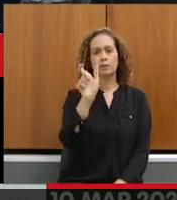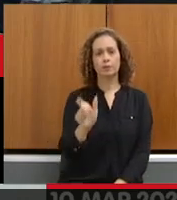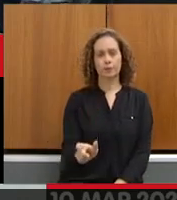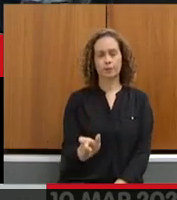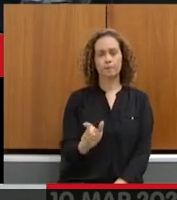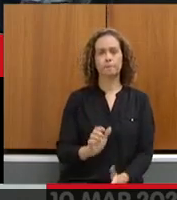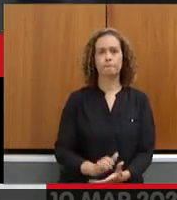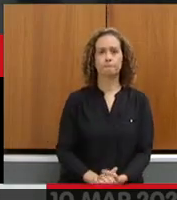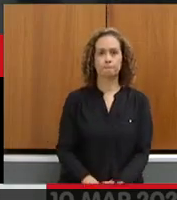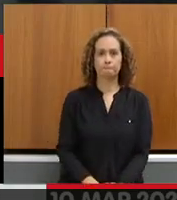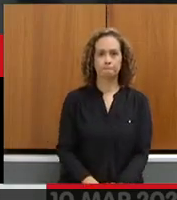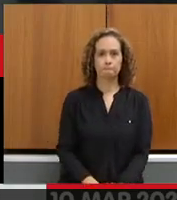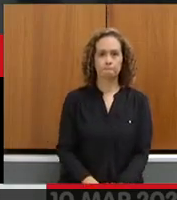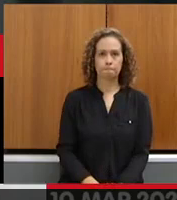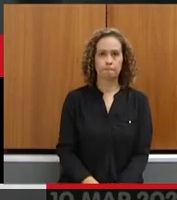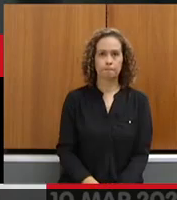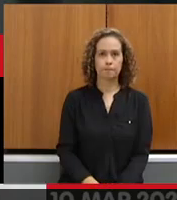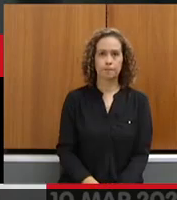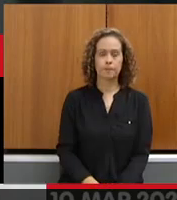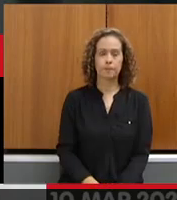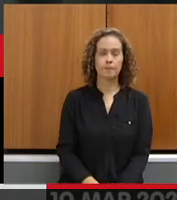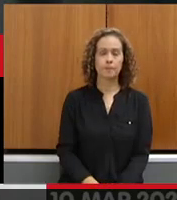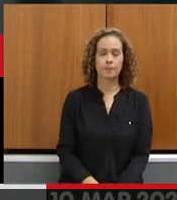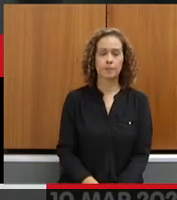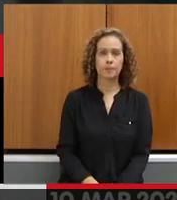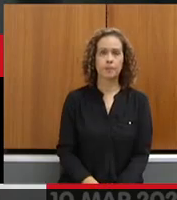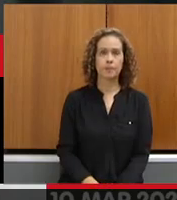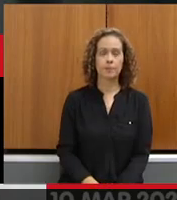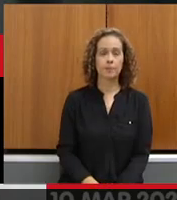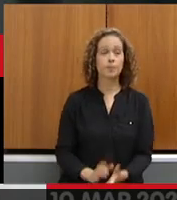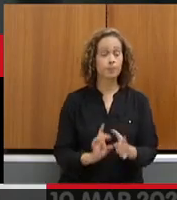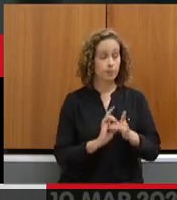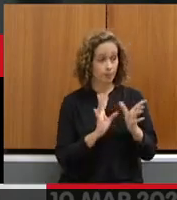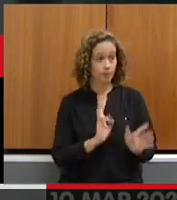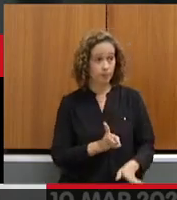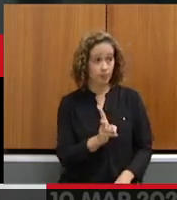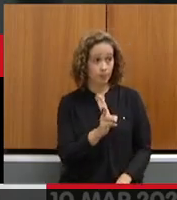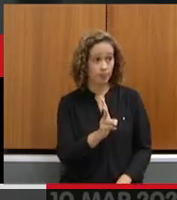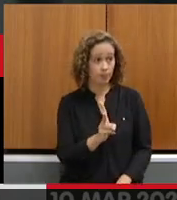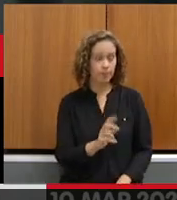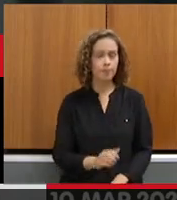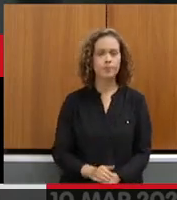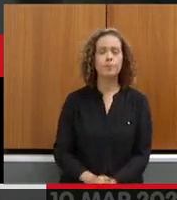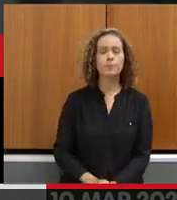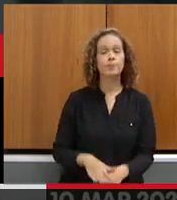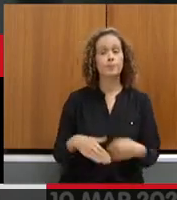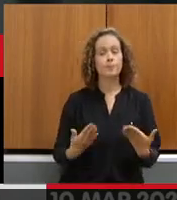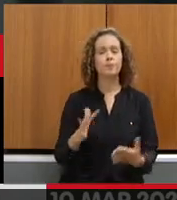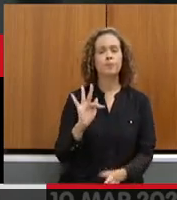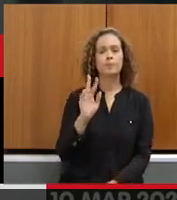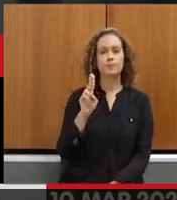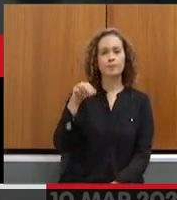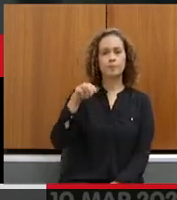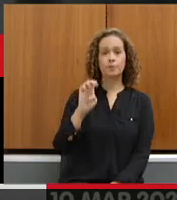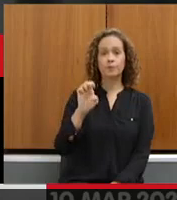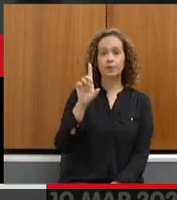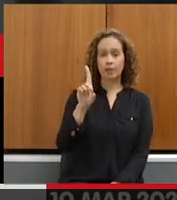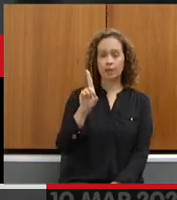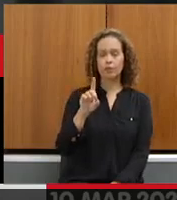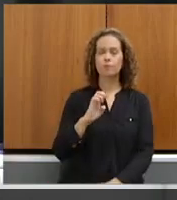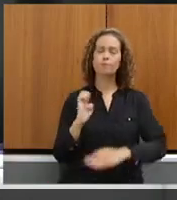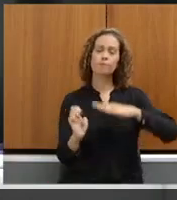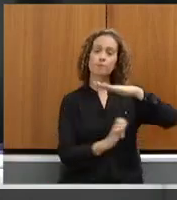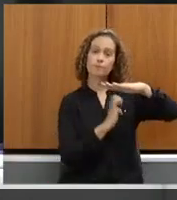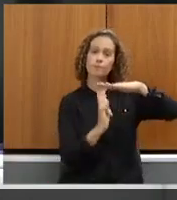vossa excelência por favor Secreta eu posso continuar tá a a funed ela é uma uma empresa